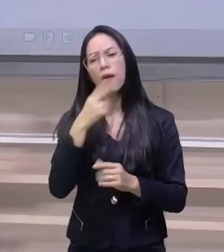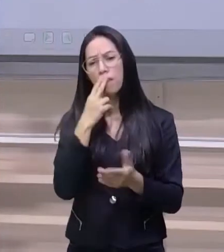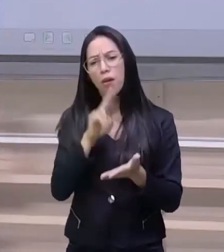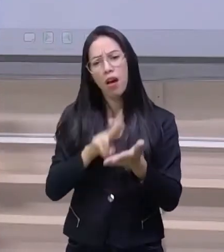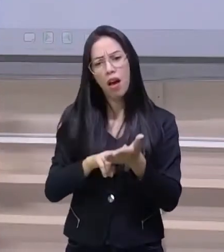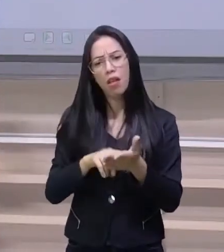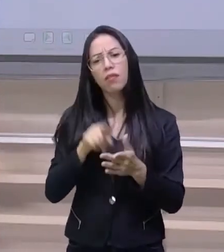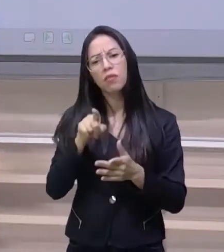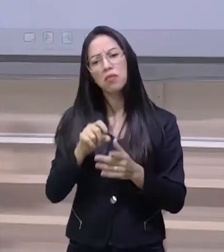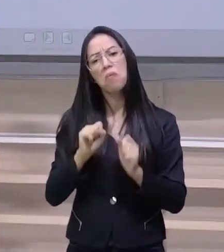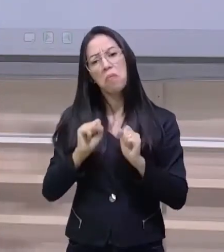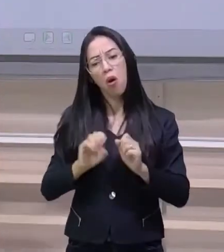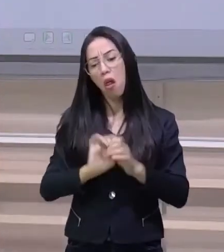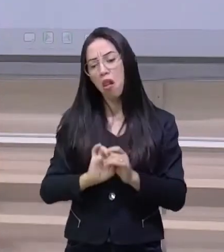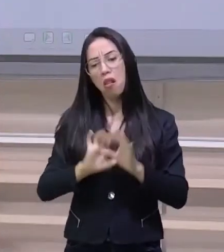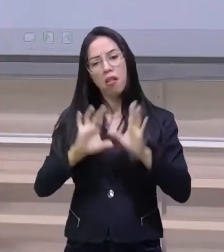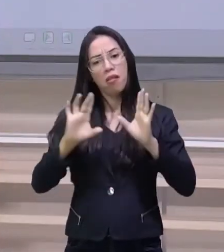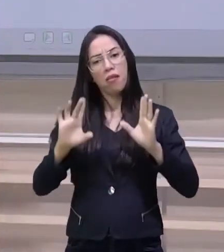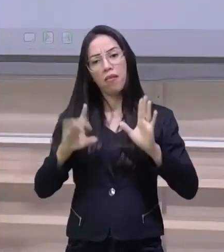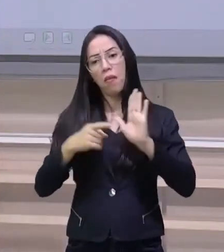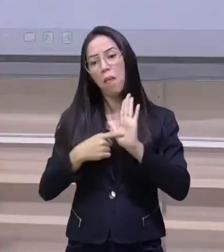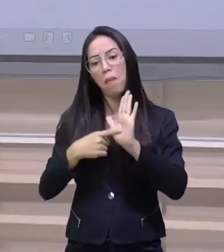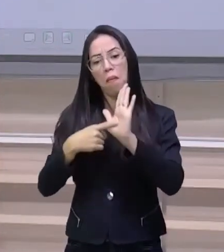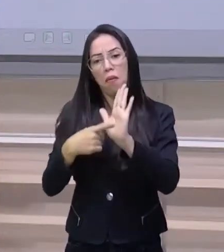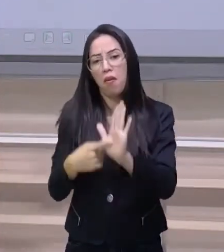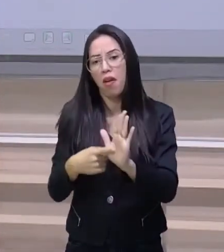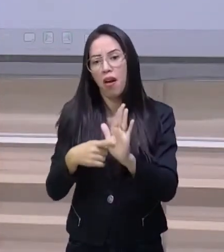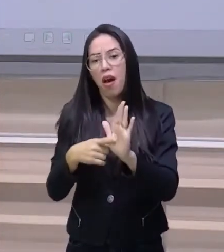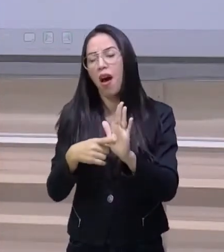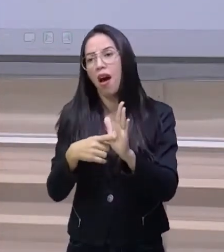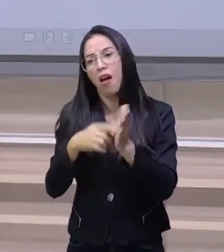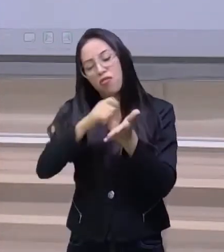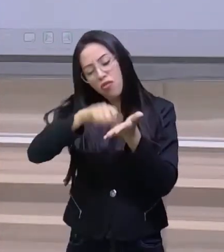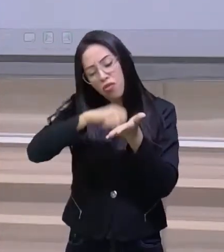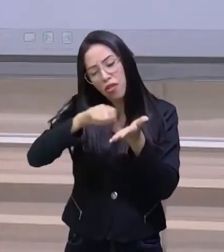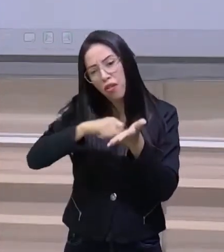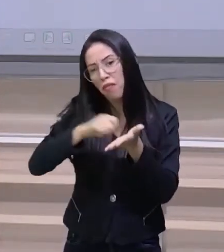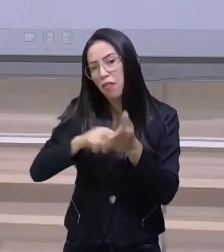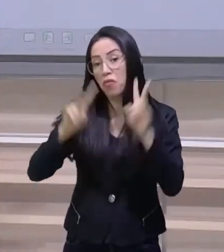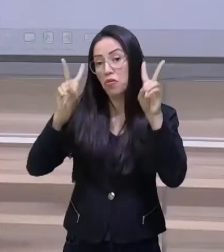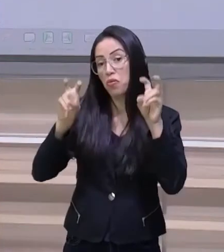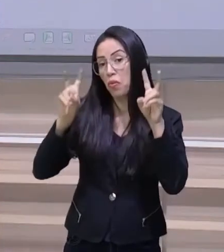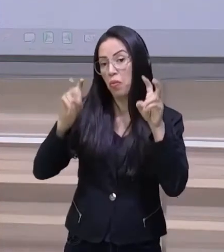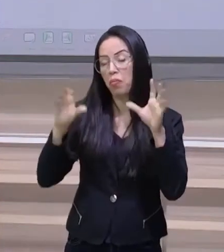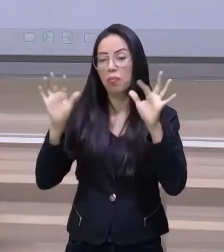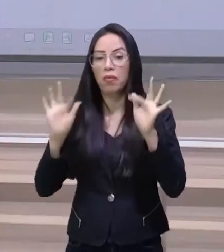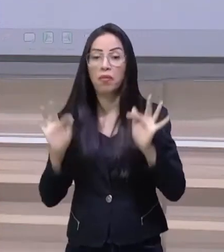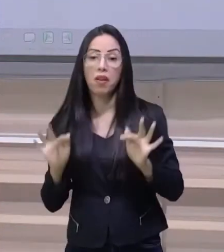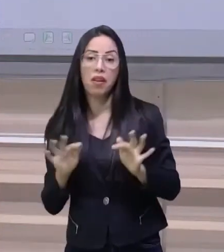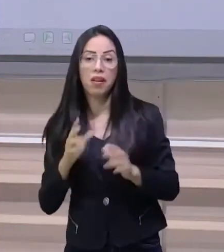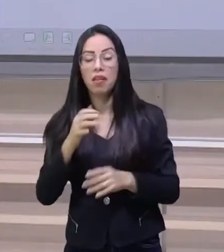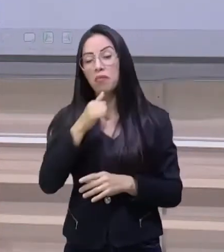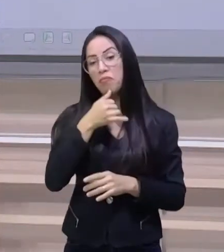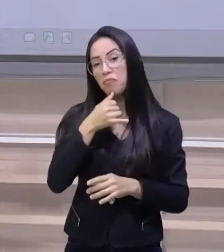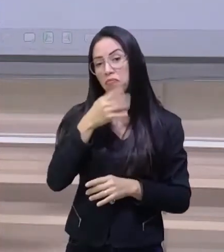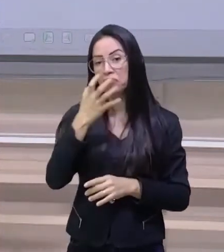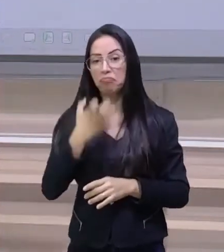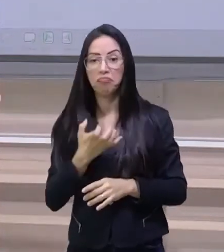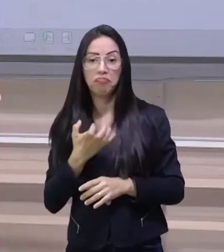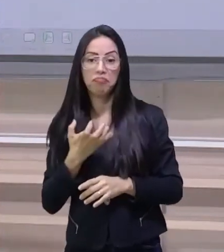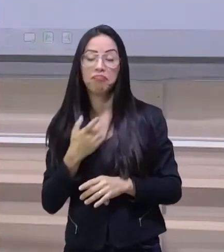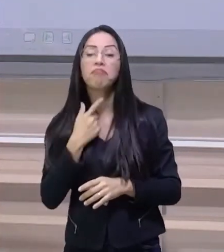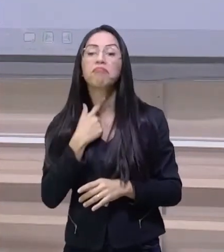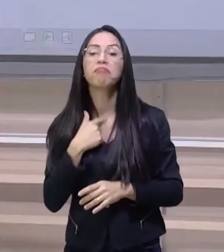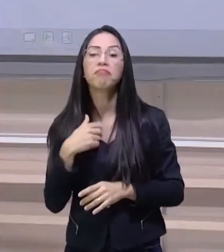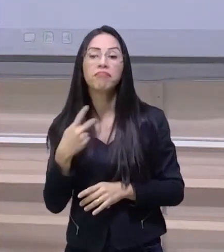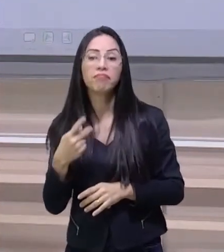tá com saudade. Então a carta, ela é muito, muito legal, muito divertida. Uma pena que hoje... ela não